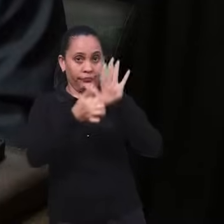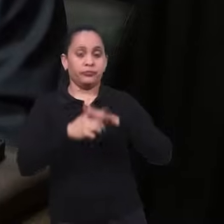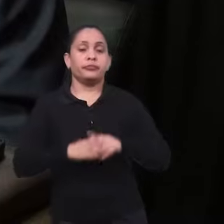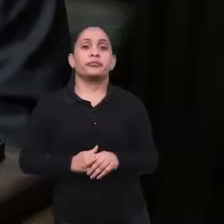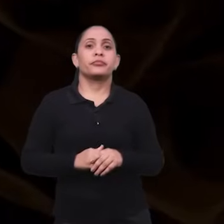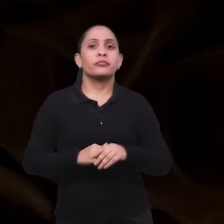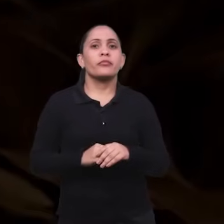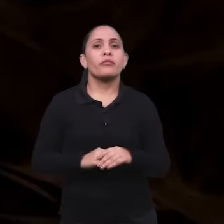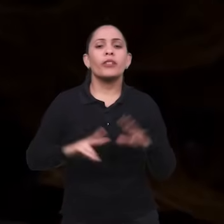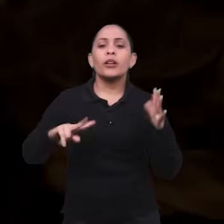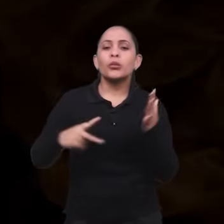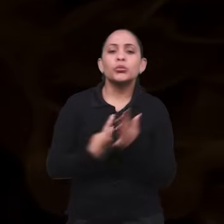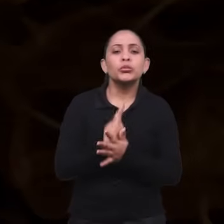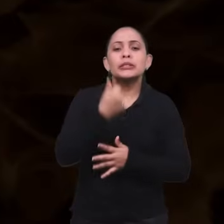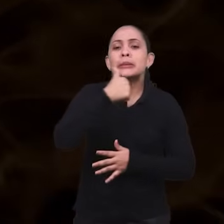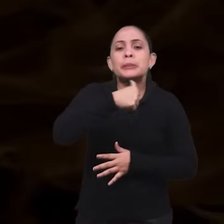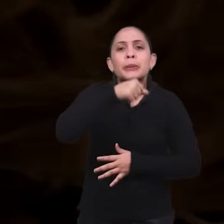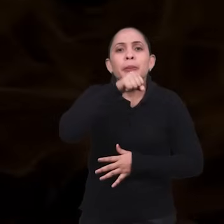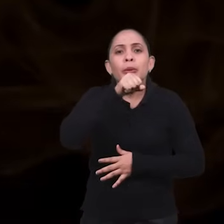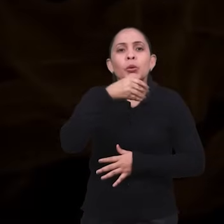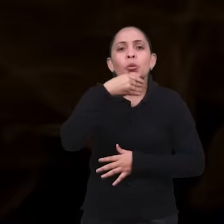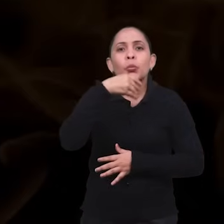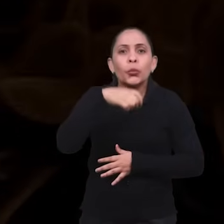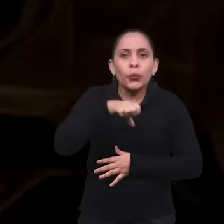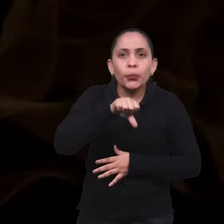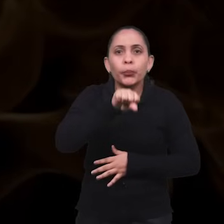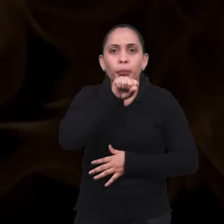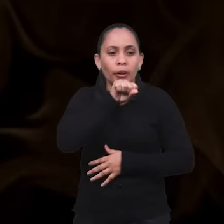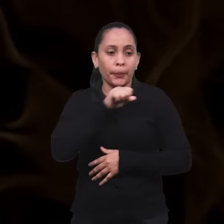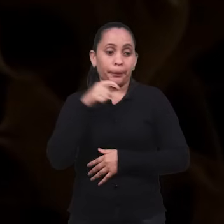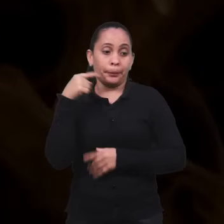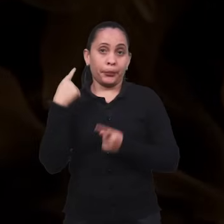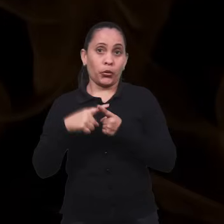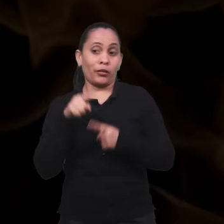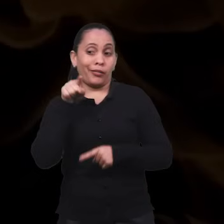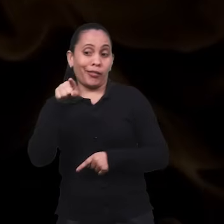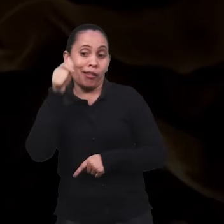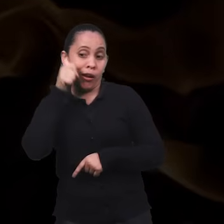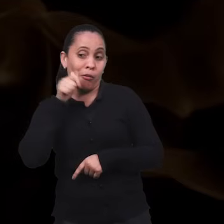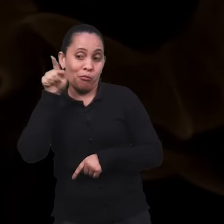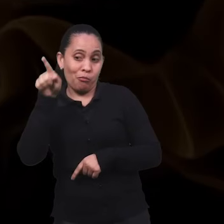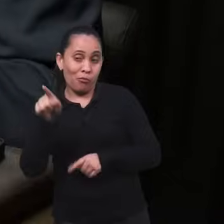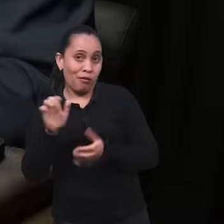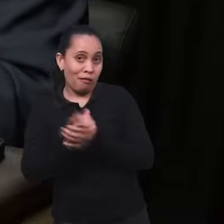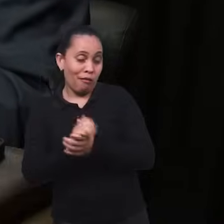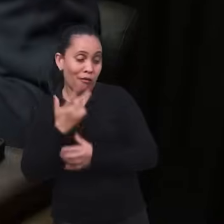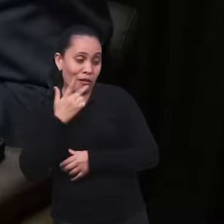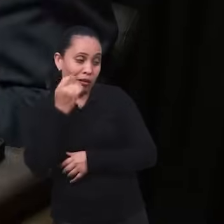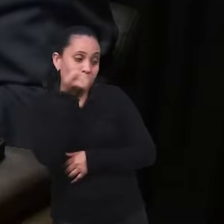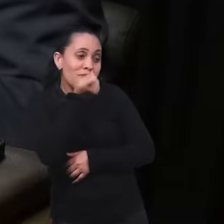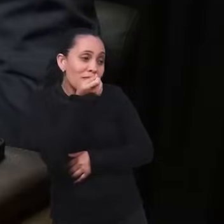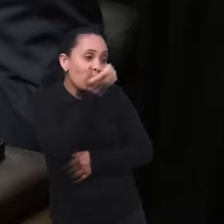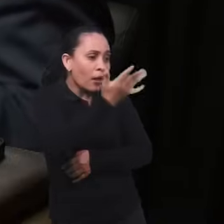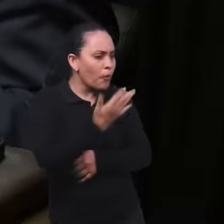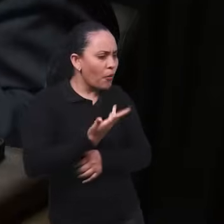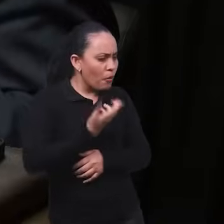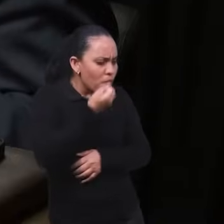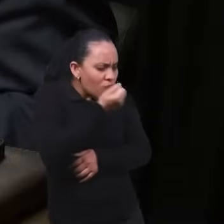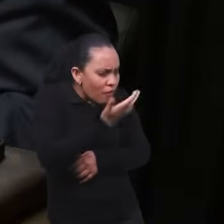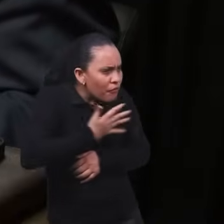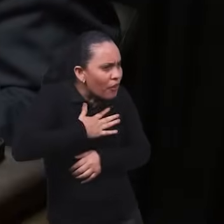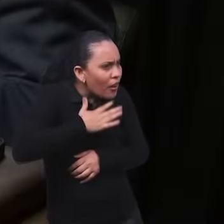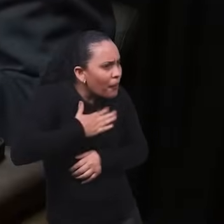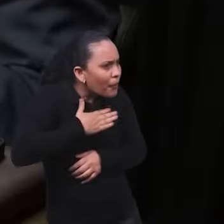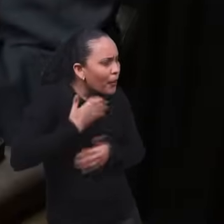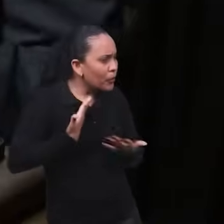diz assim: eis que nem é meu pai, que a mulher dele reclamou com ele, né? Por que você não declara para mim,